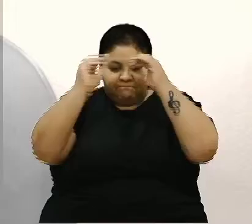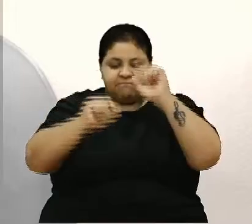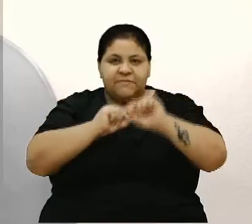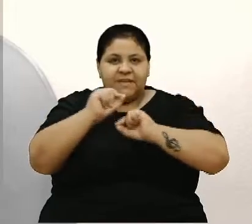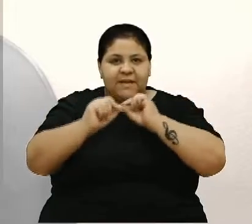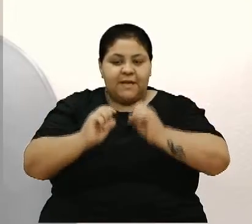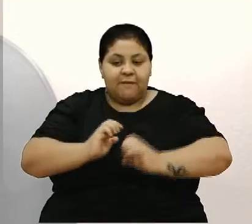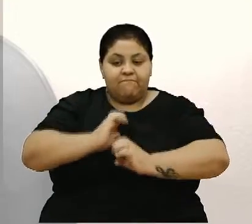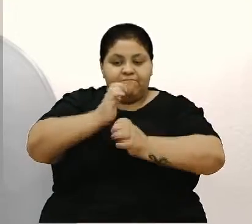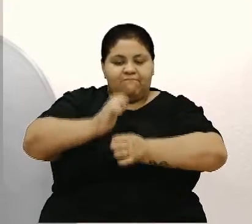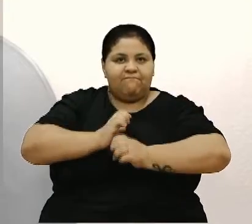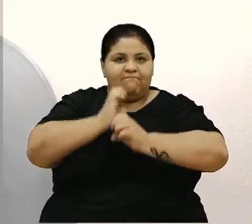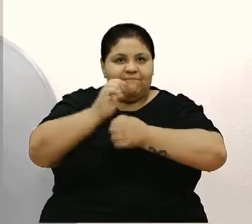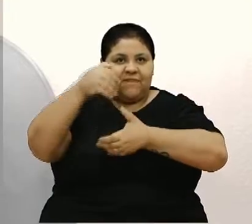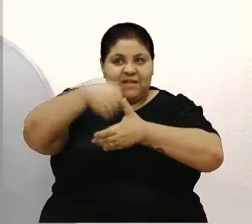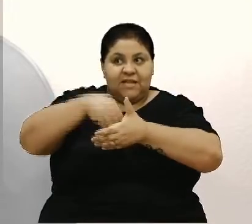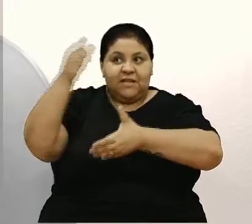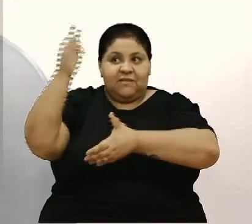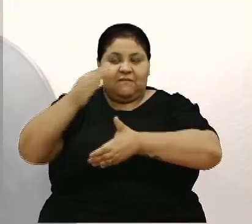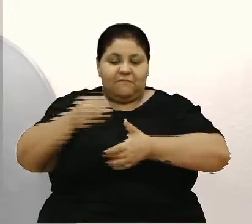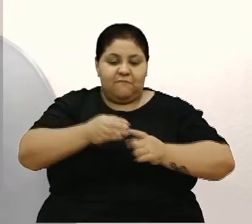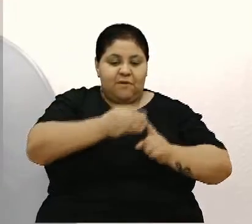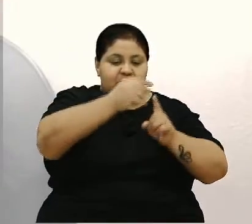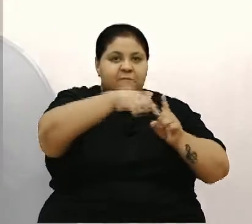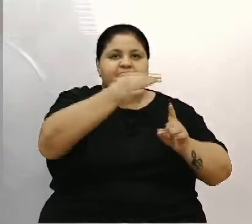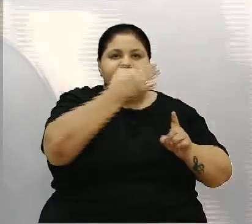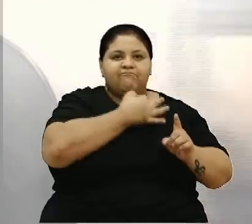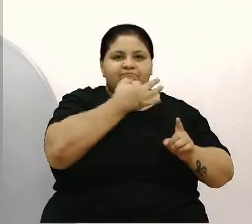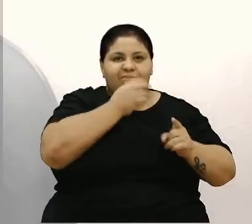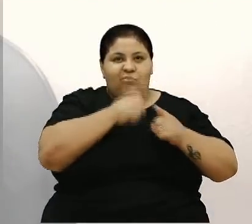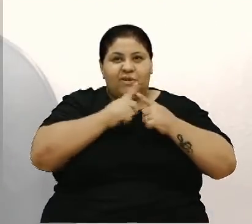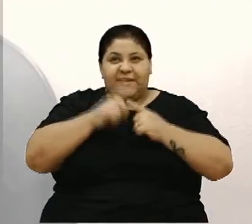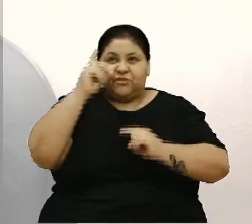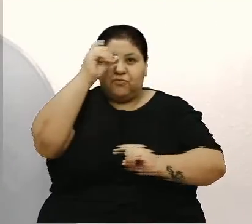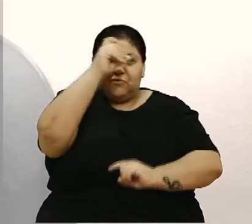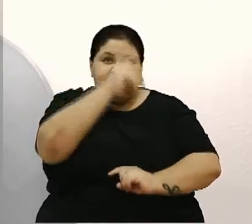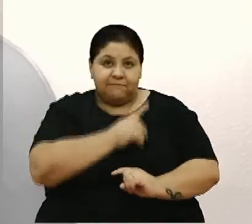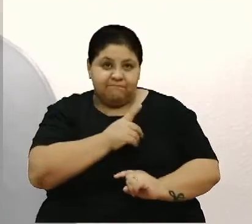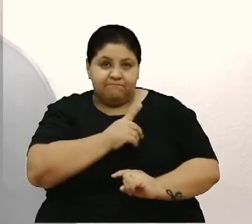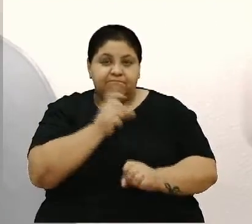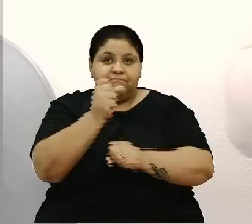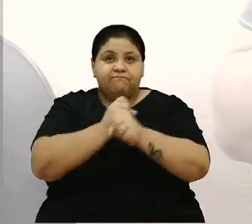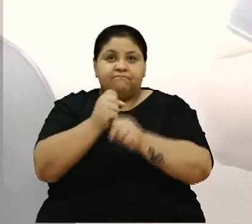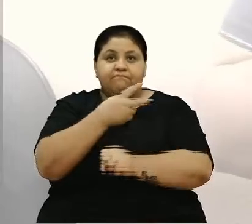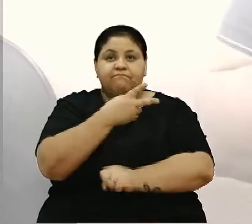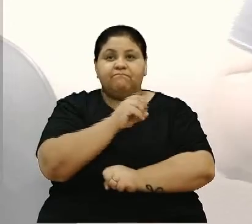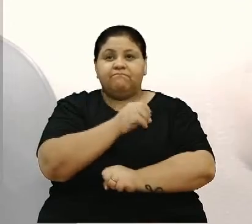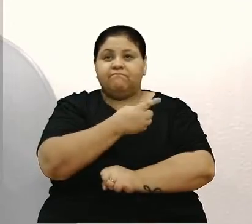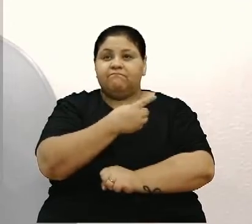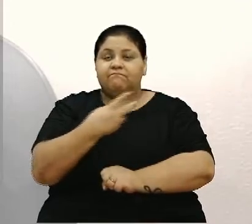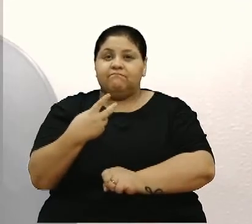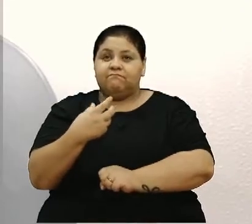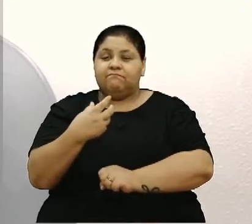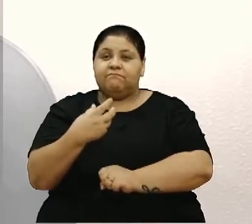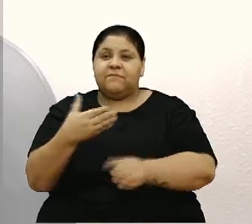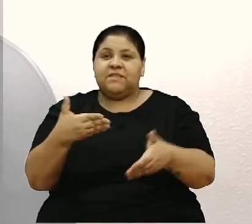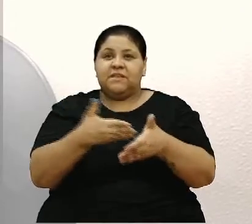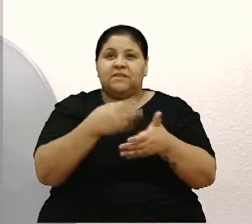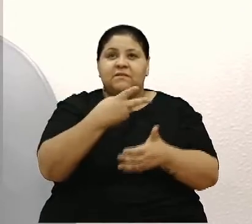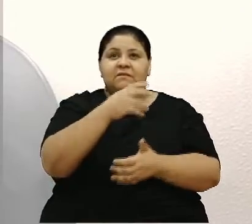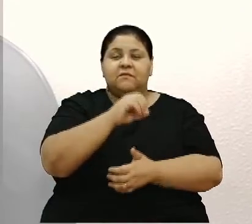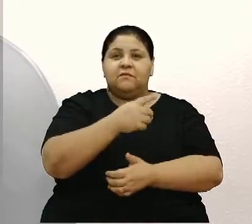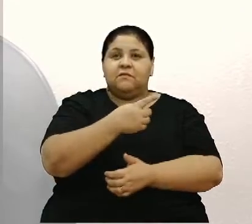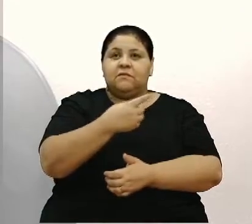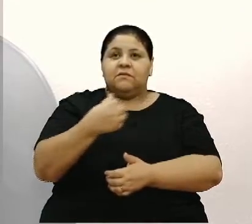empreende no nosso país e principalmente em Caxias do Sul pelas dificuldades. E no ano de 2012 até 2016 trabalhei na linha da